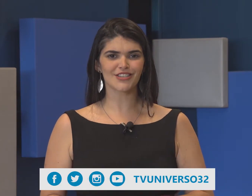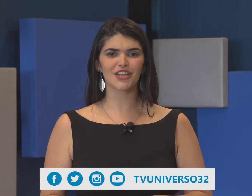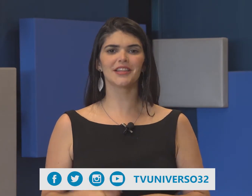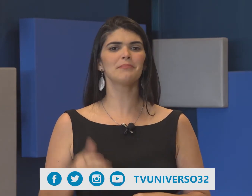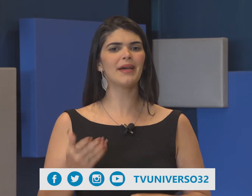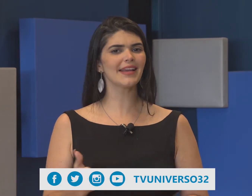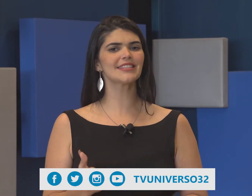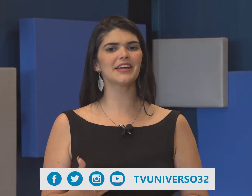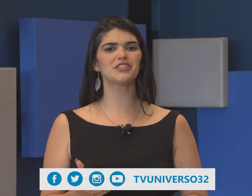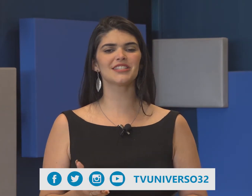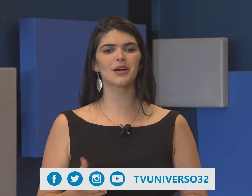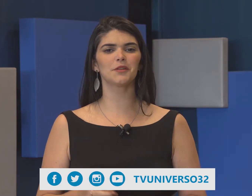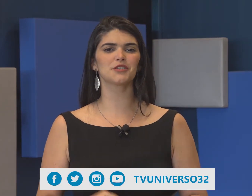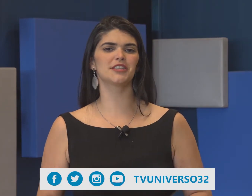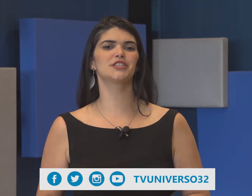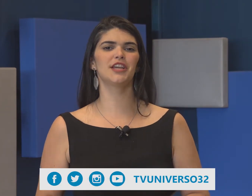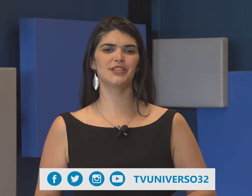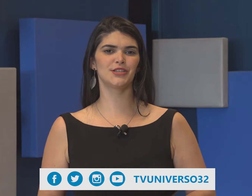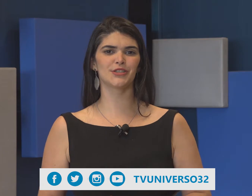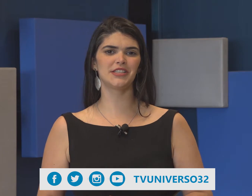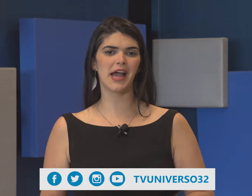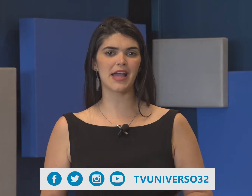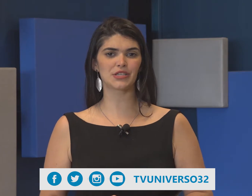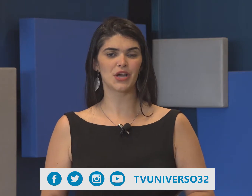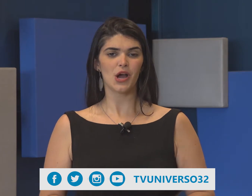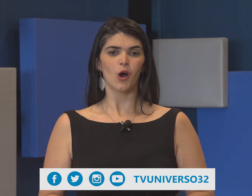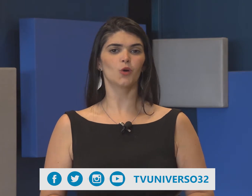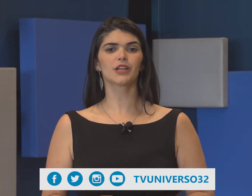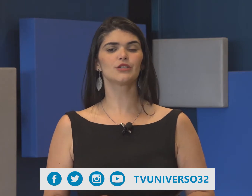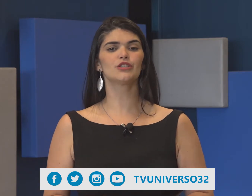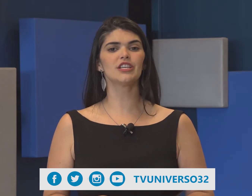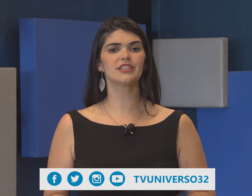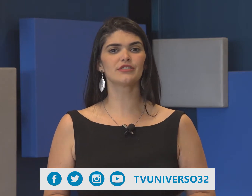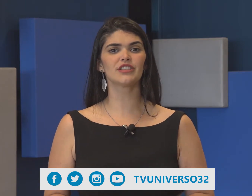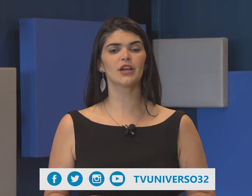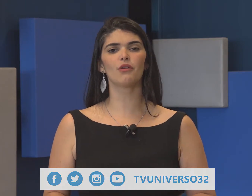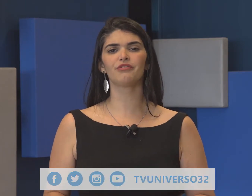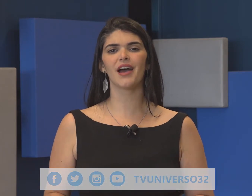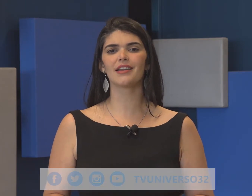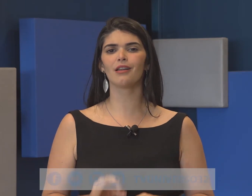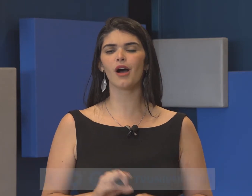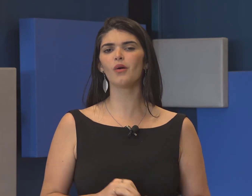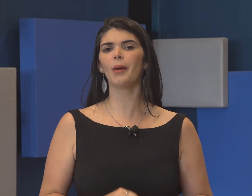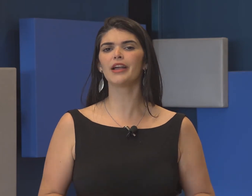pode assistir também essa edição nas nossas redes sociais. Outras notícias